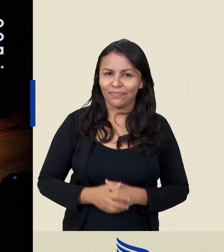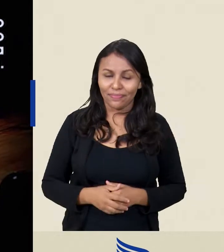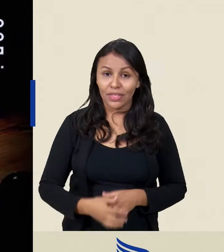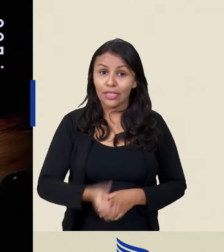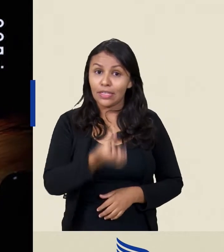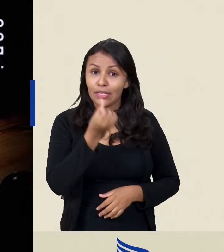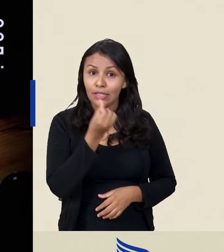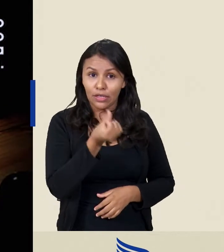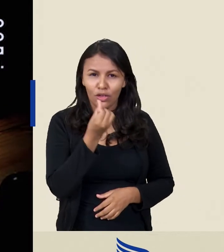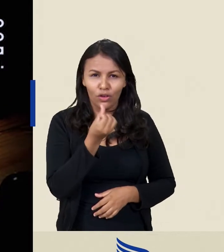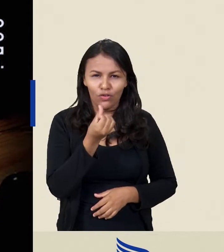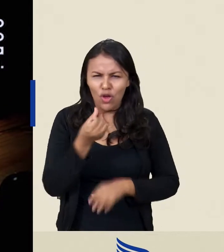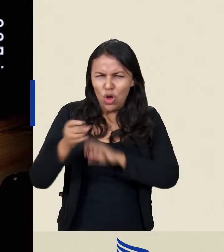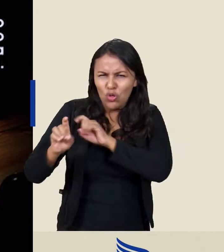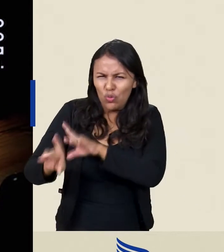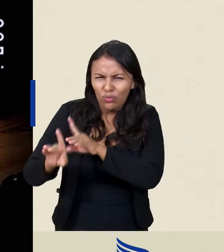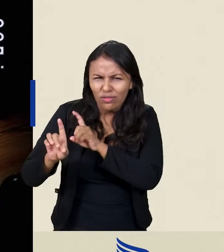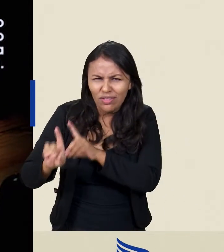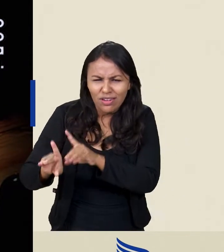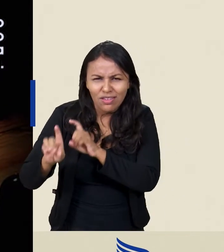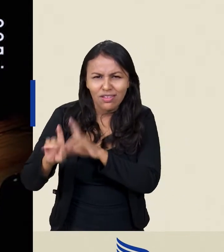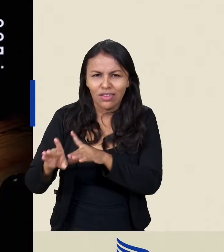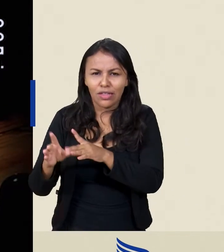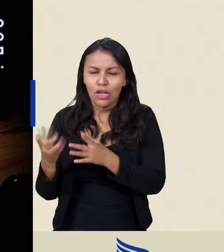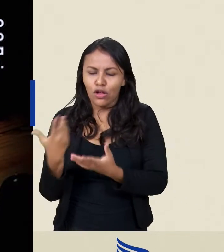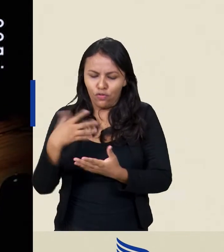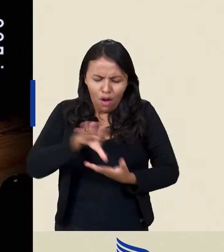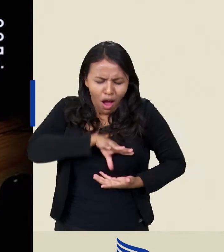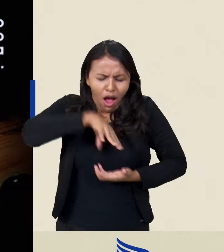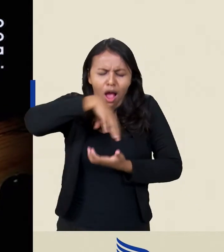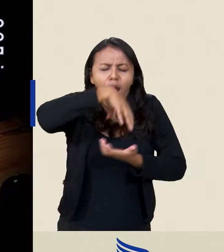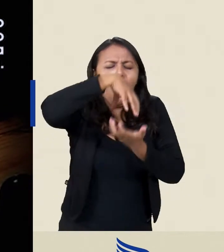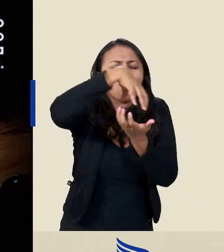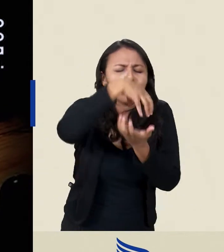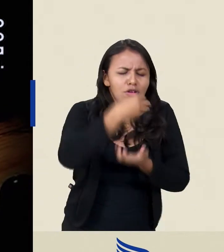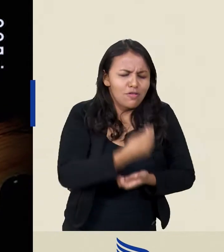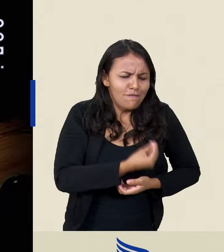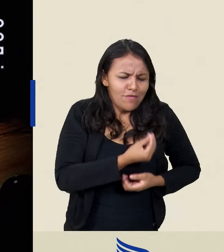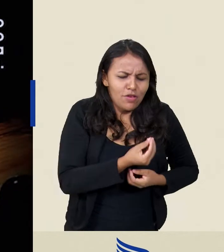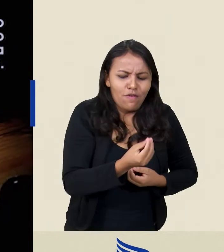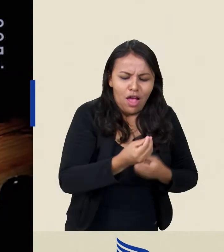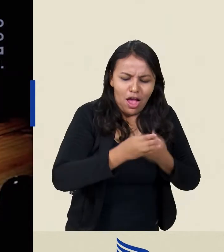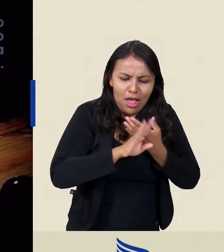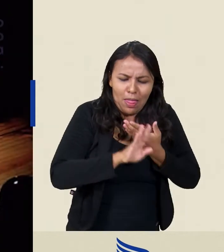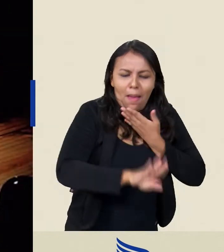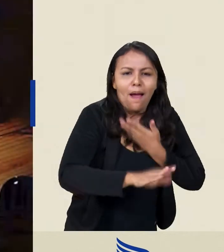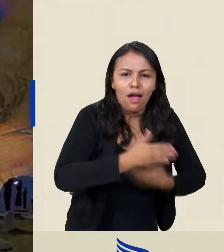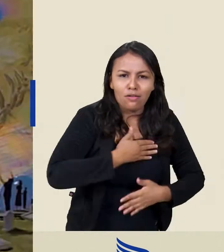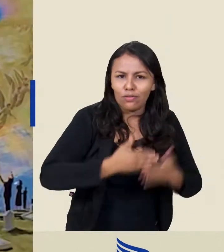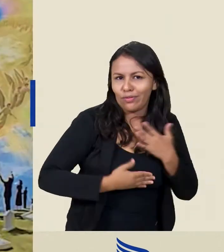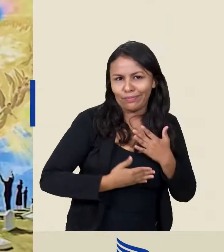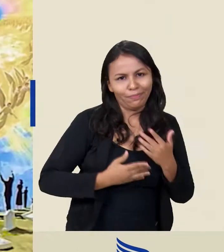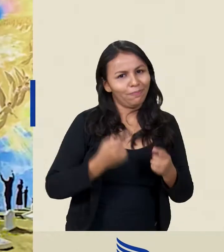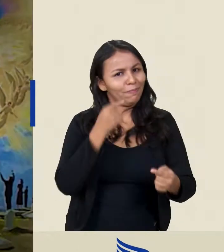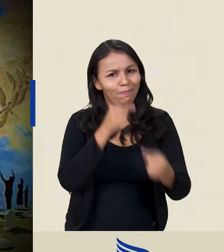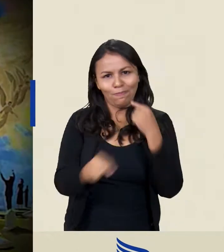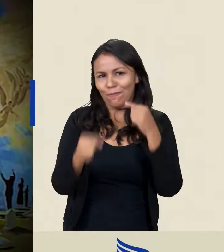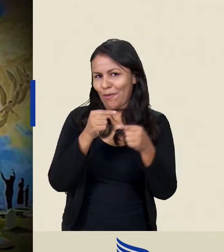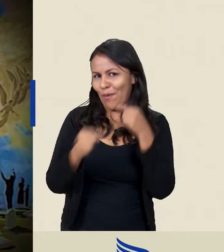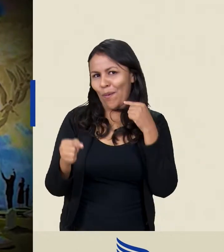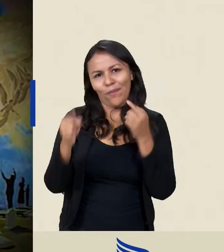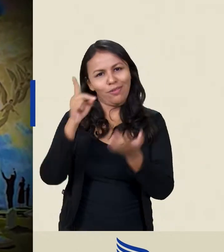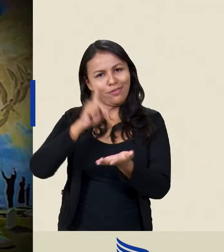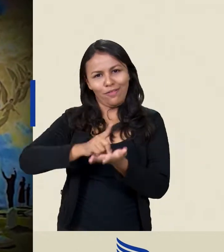separação de uma alma imortal e consciente do corpo não está fundamentada na revelação bíblica.